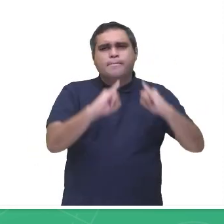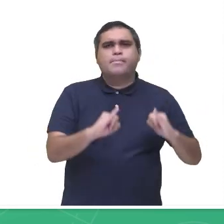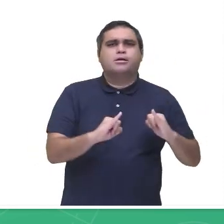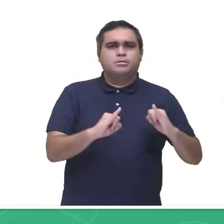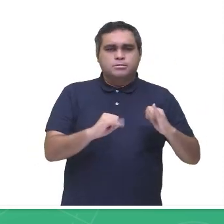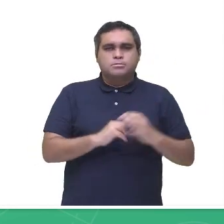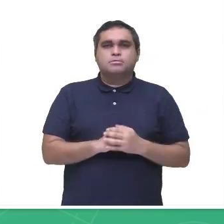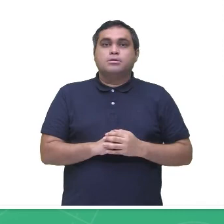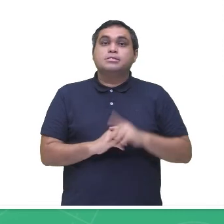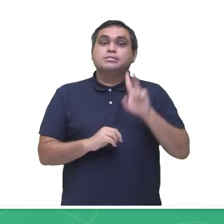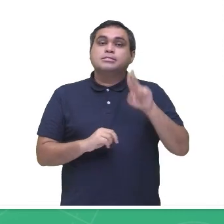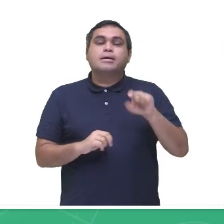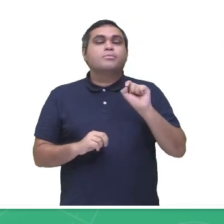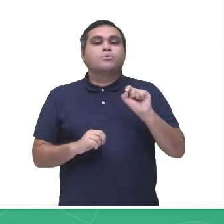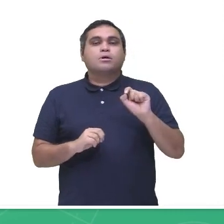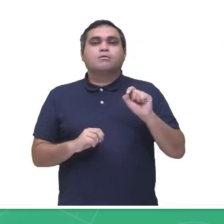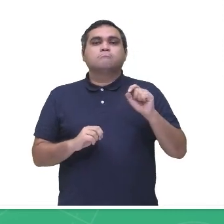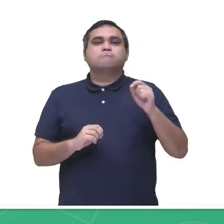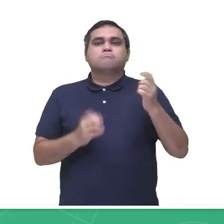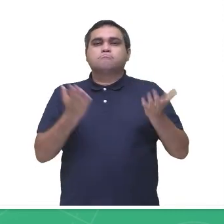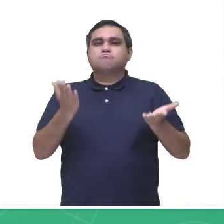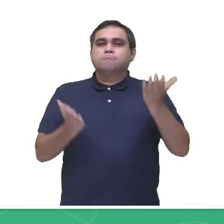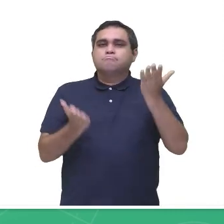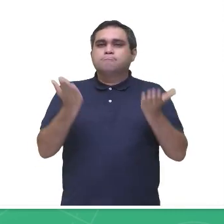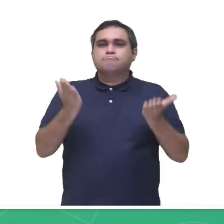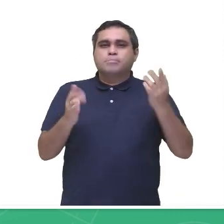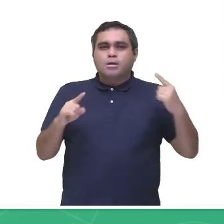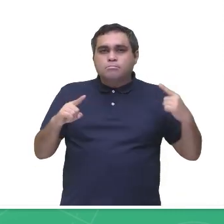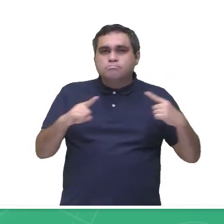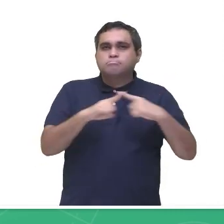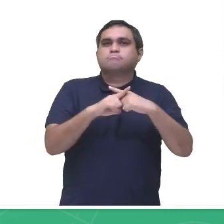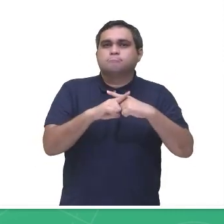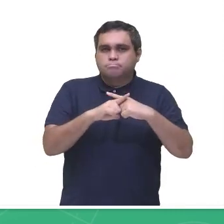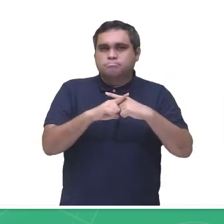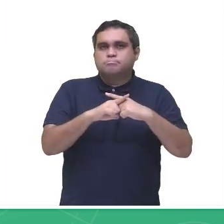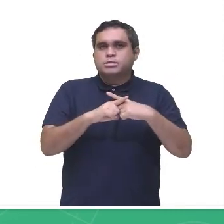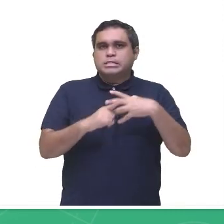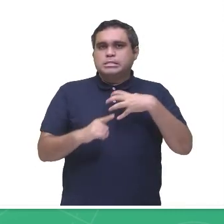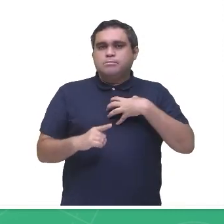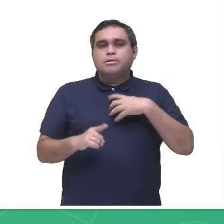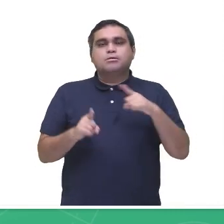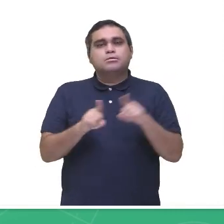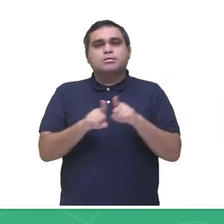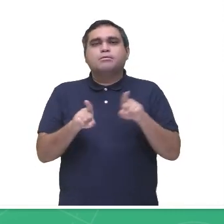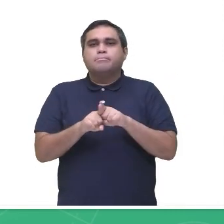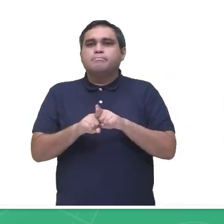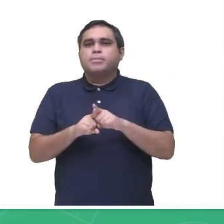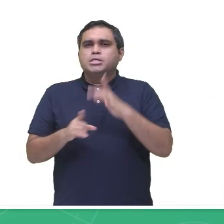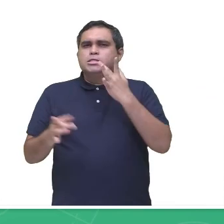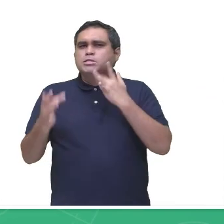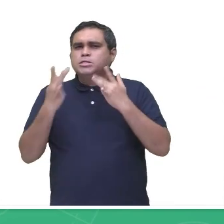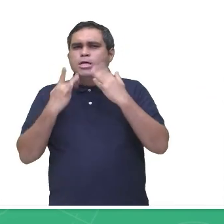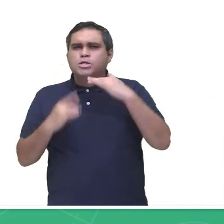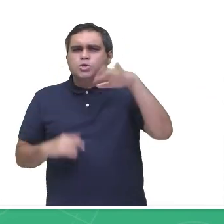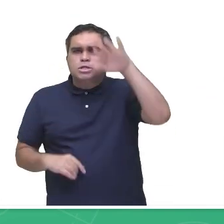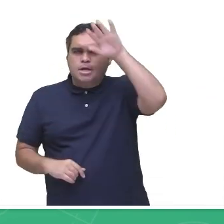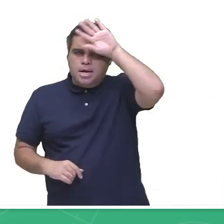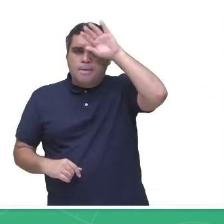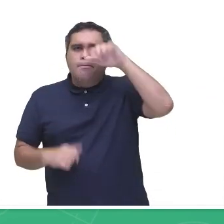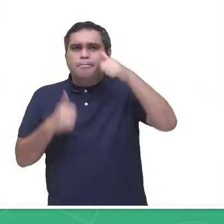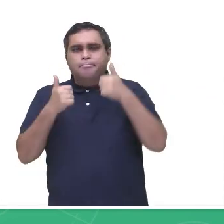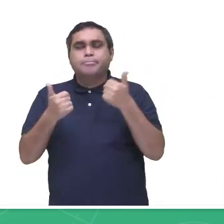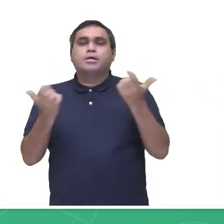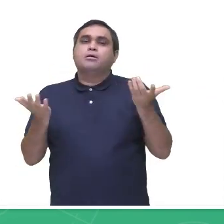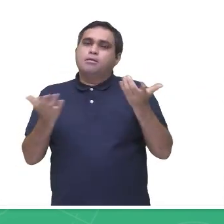a dualidade de sentimentos e a dramaticidade. Isso que a professora comentou tanto com vocês. Eu agradeço